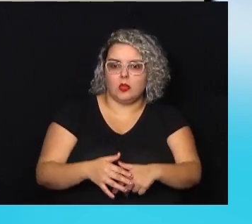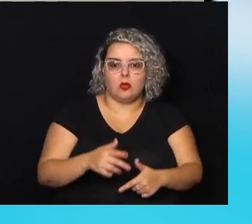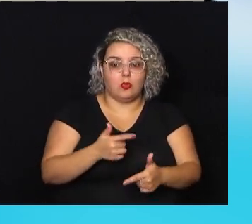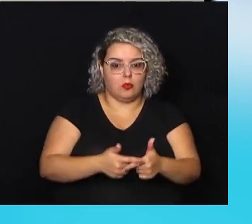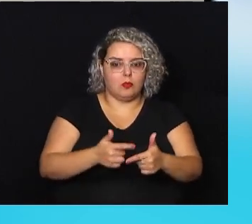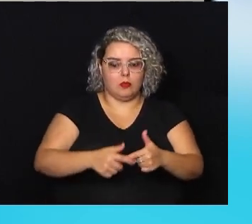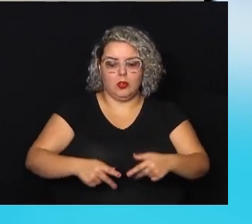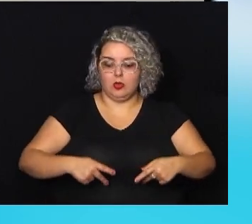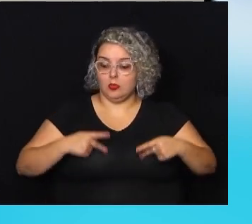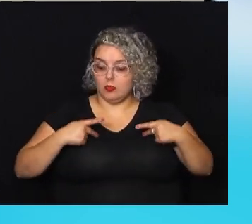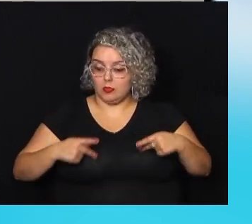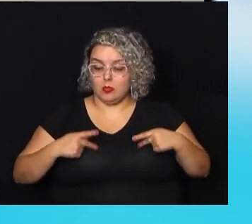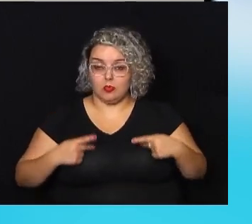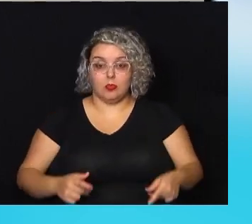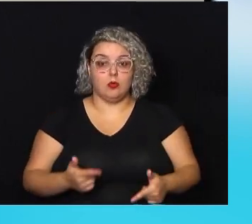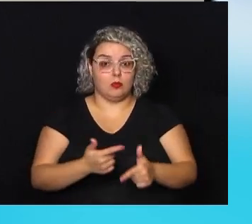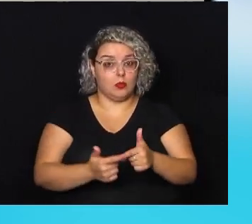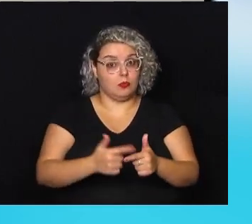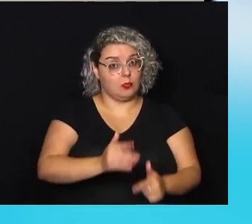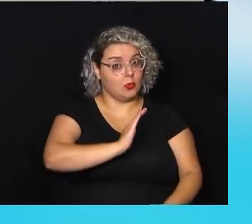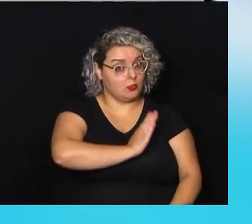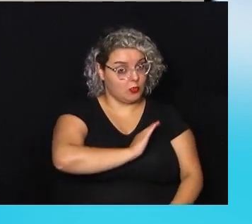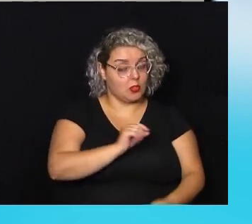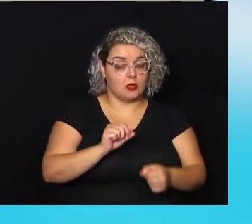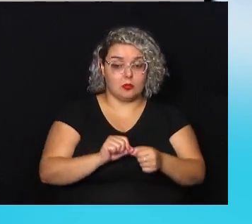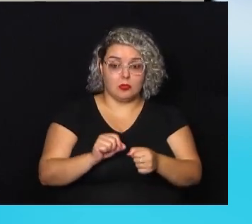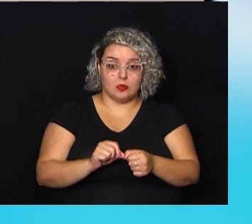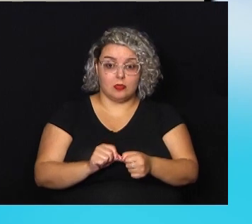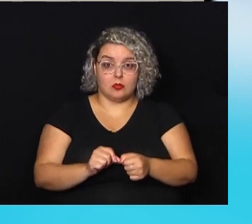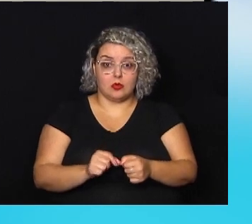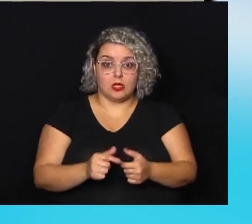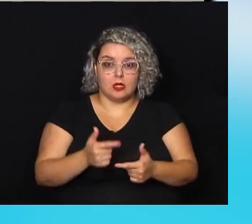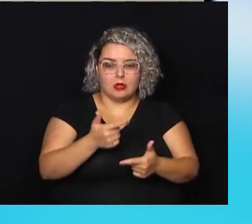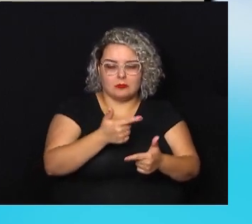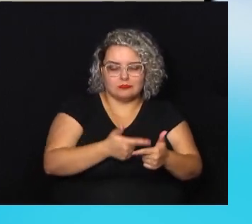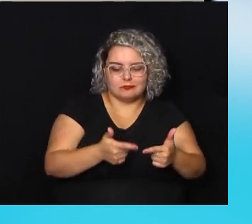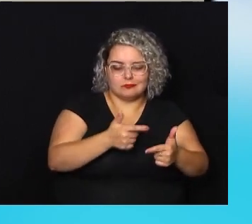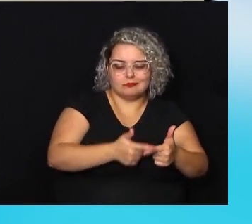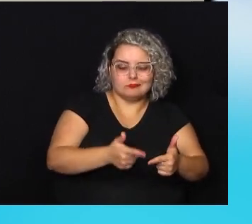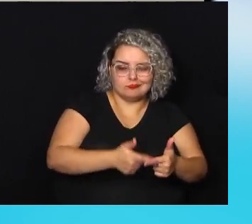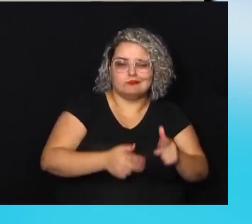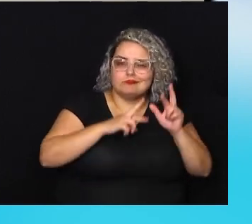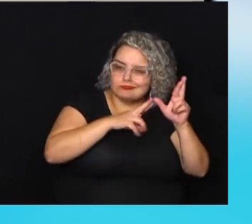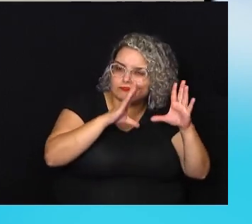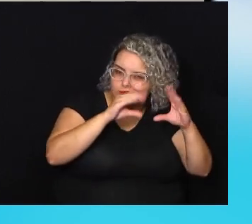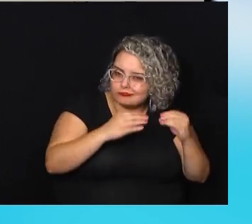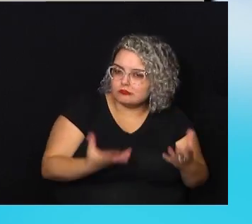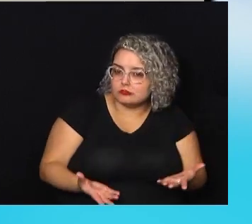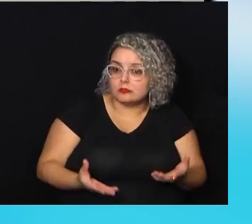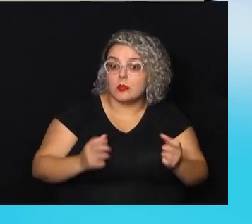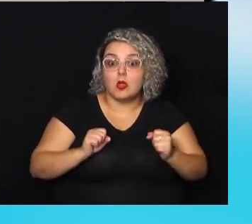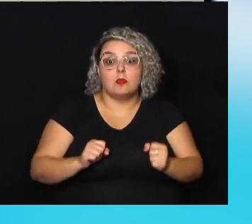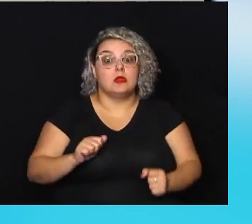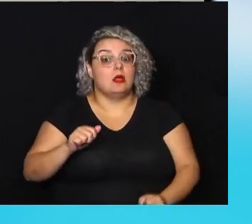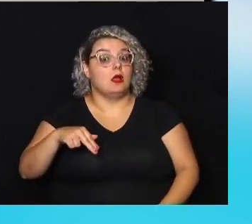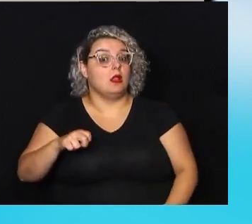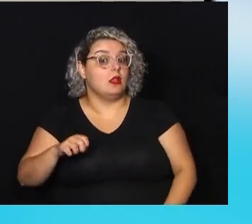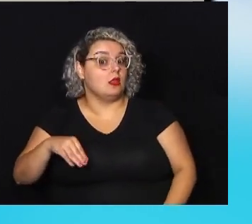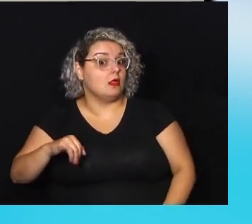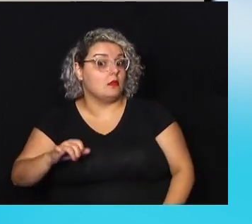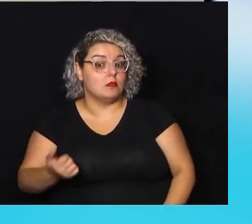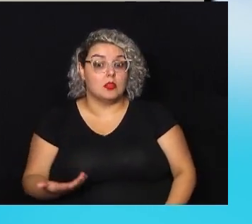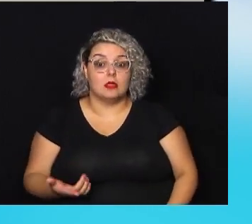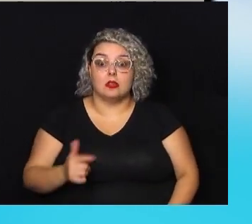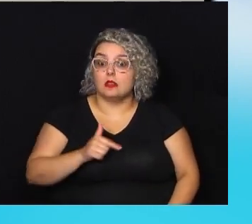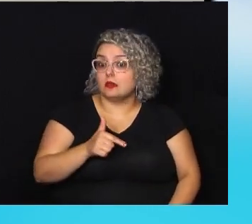né, como pacientes que tenham doenças pulmonares, doenças cardíacas ou outras doenças que fazem fragmentação do sono, podem ser